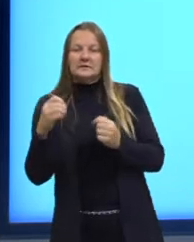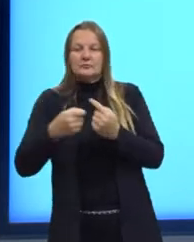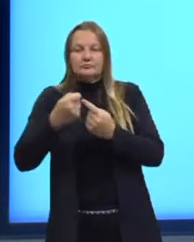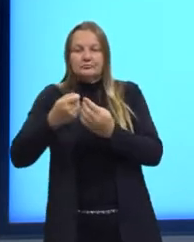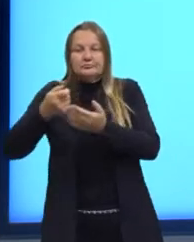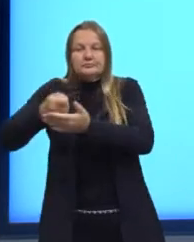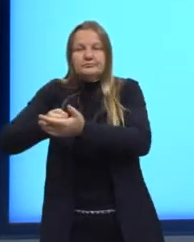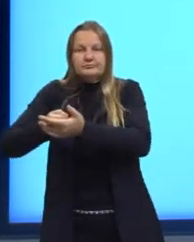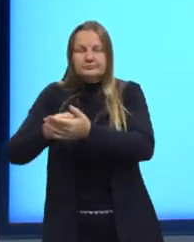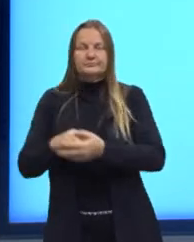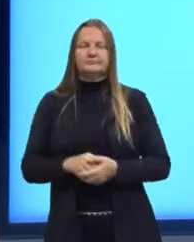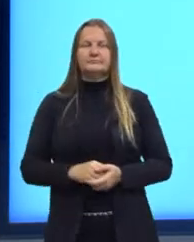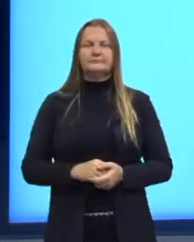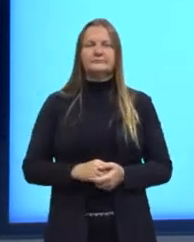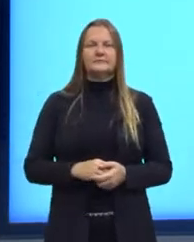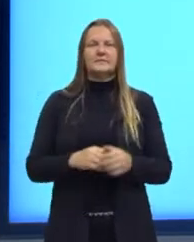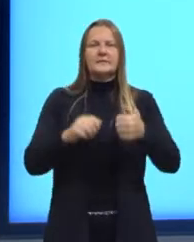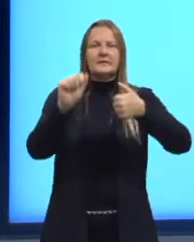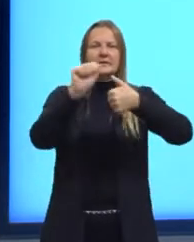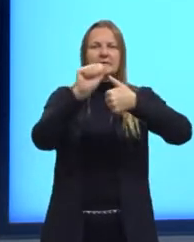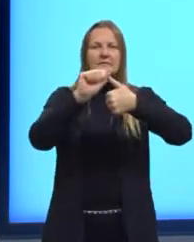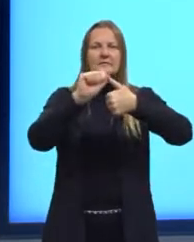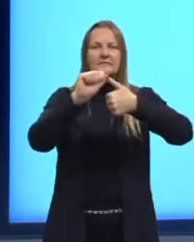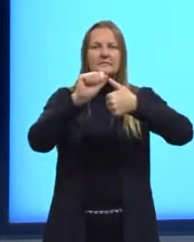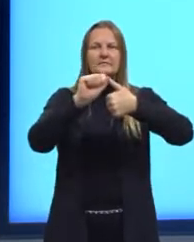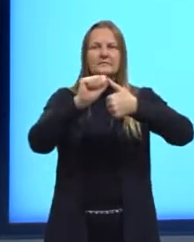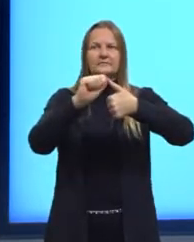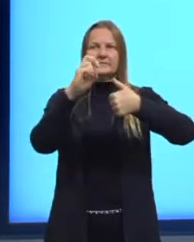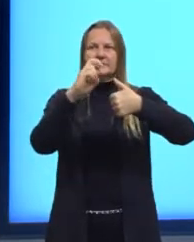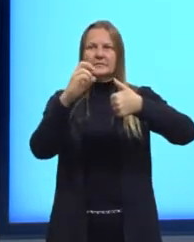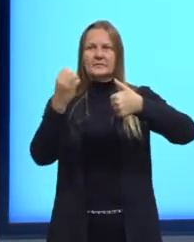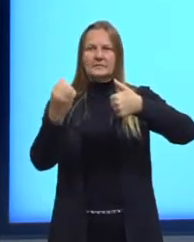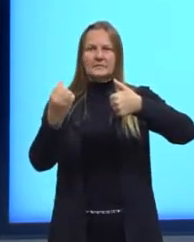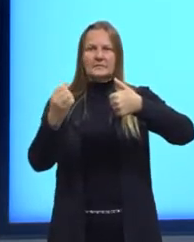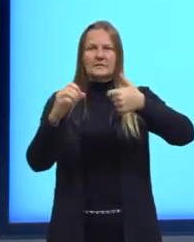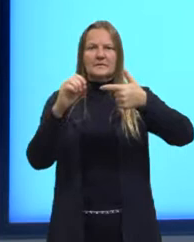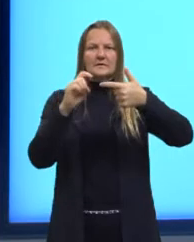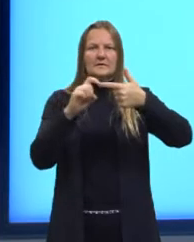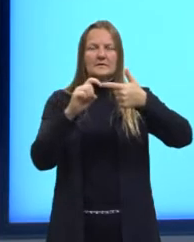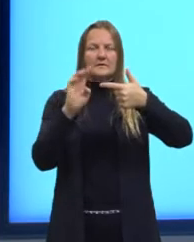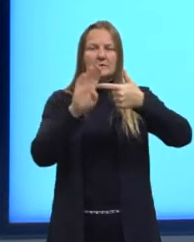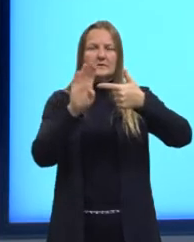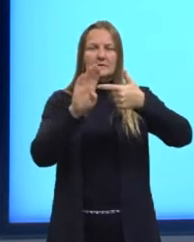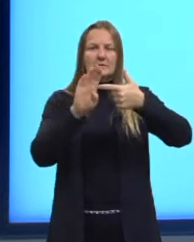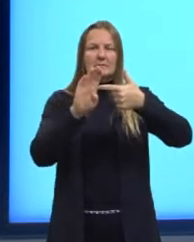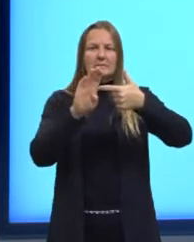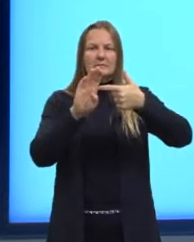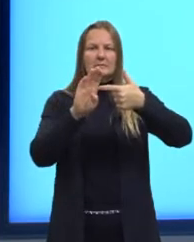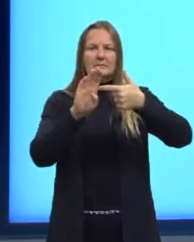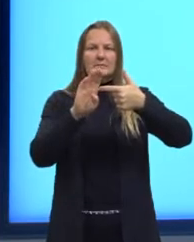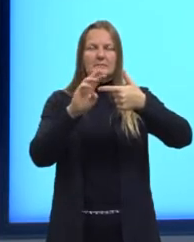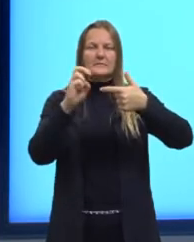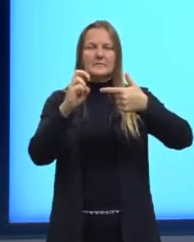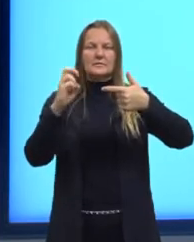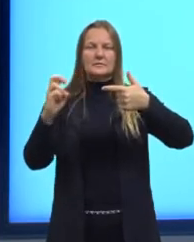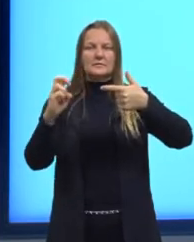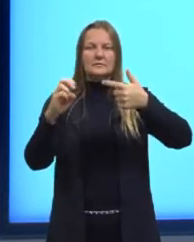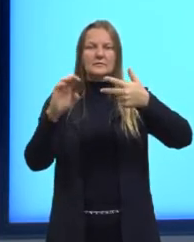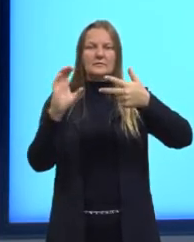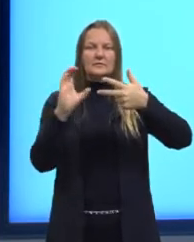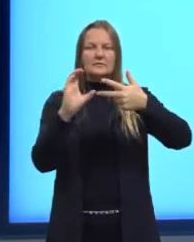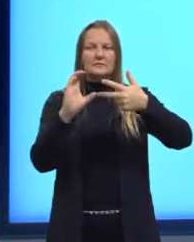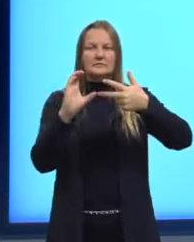é alternativa a parcela 56 alternativa b a parcela 55